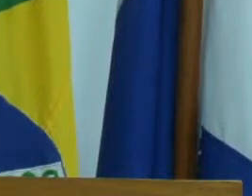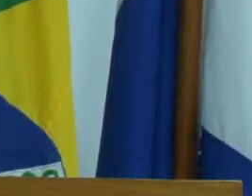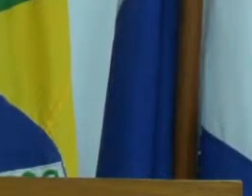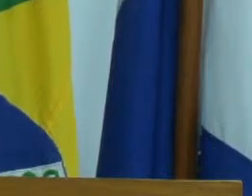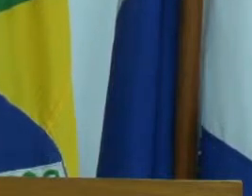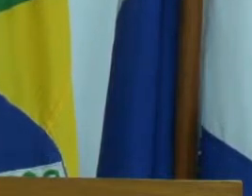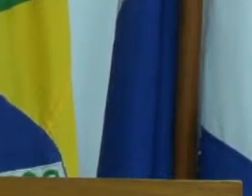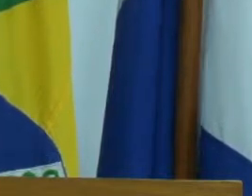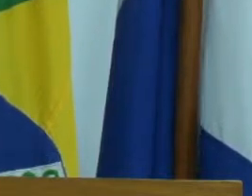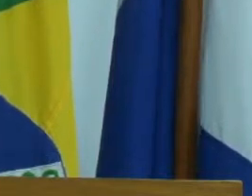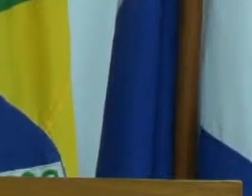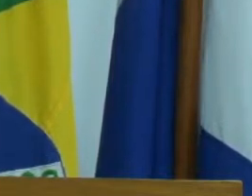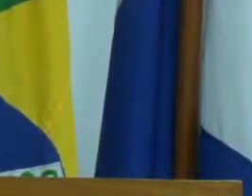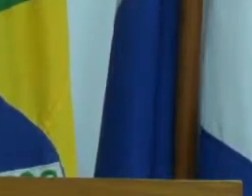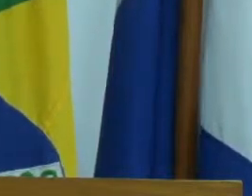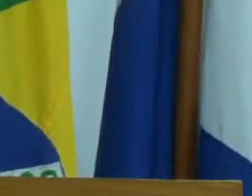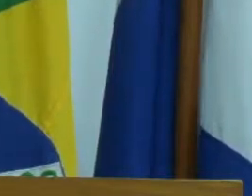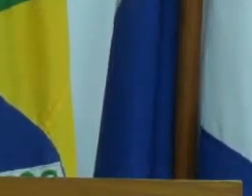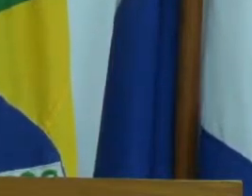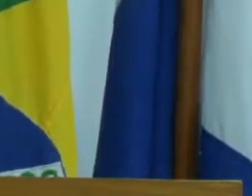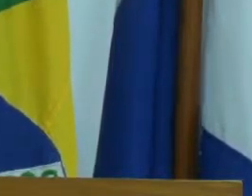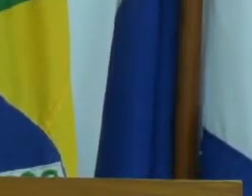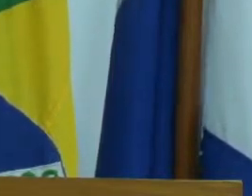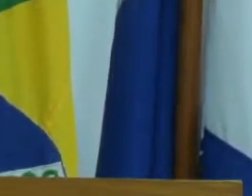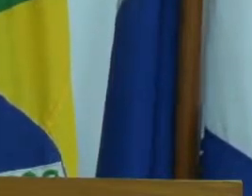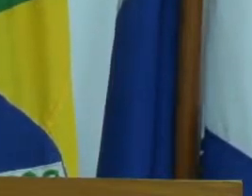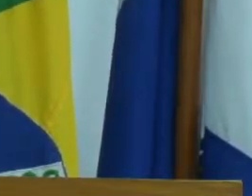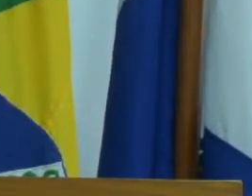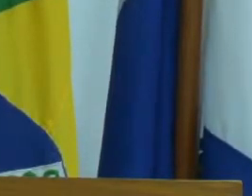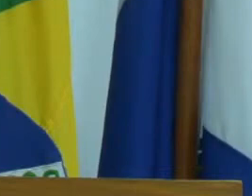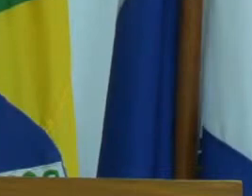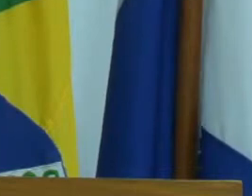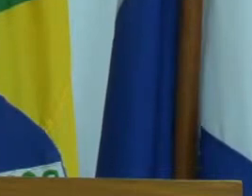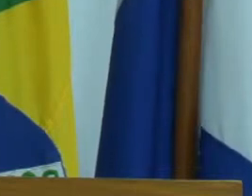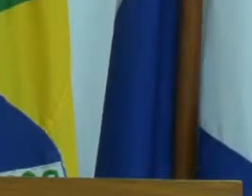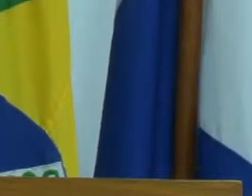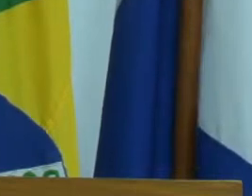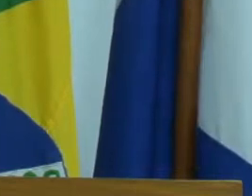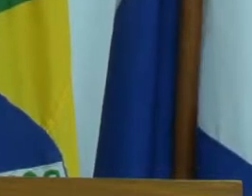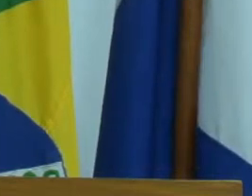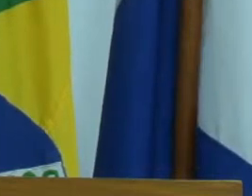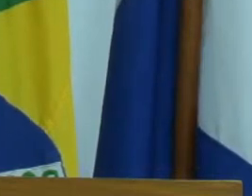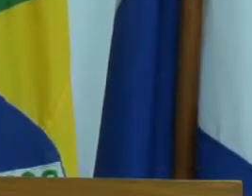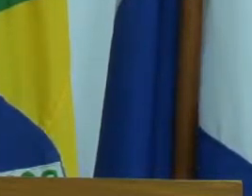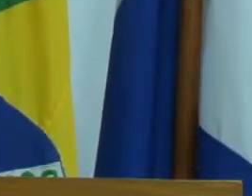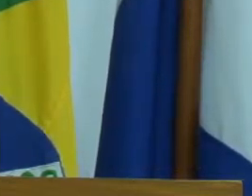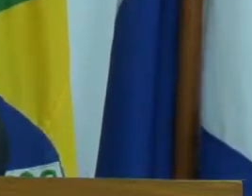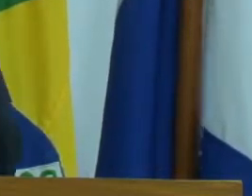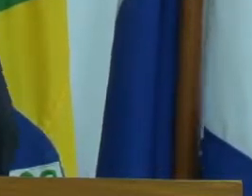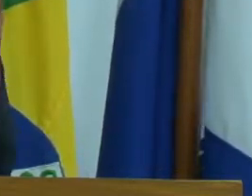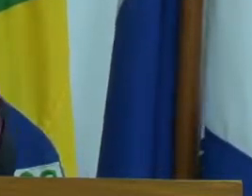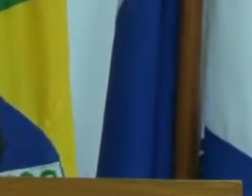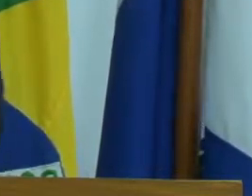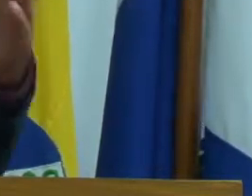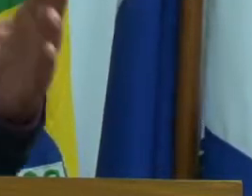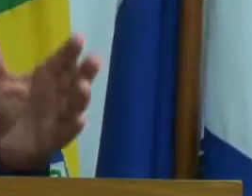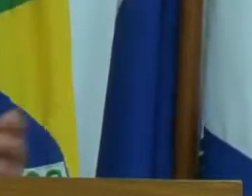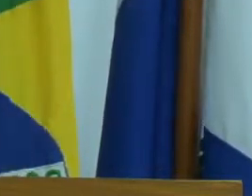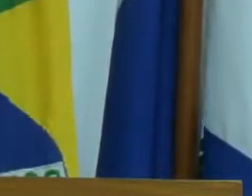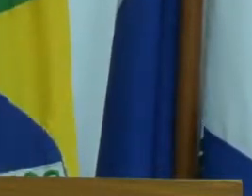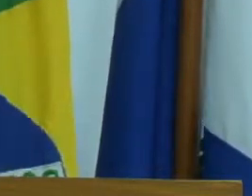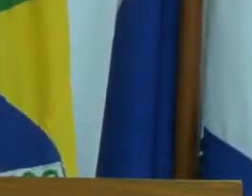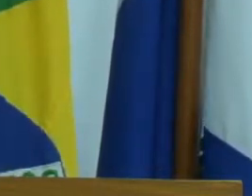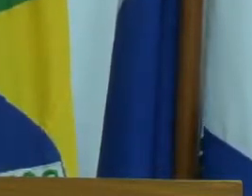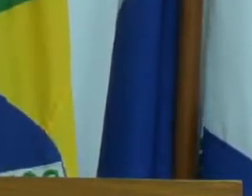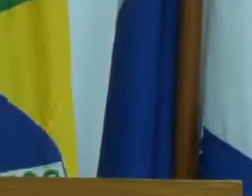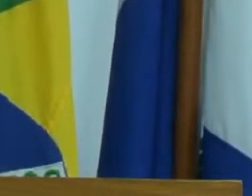Rio de Dux, nós temos o Rio do Pinhão, nós temos o Rio de Pitangas, nós temos o Rio também da Mangueirinha. Todos atravessam a BR, saem de